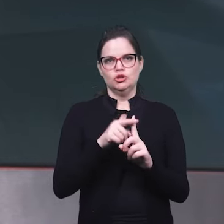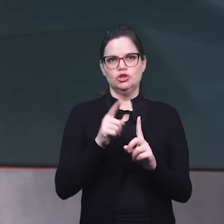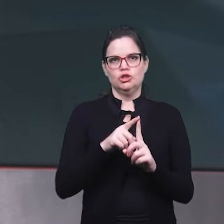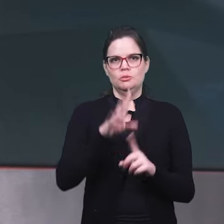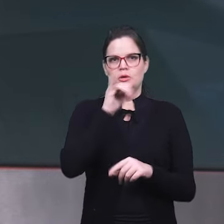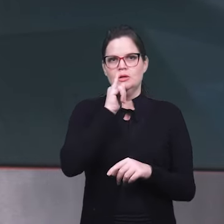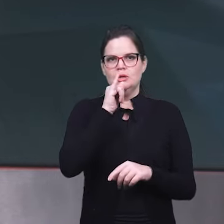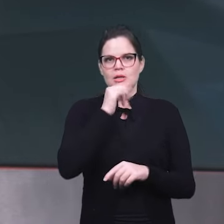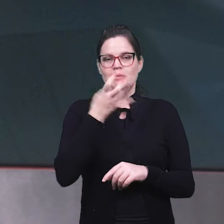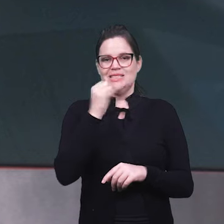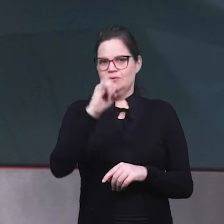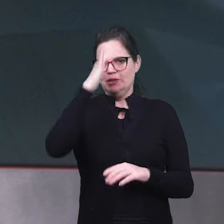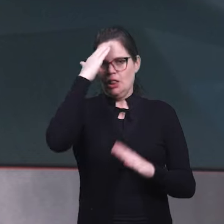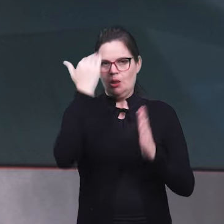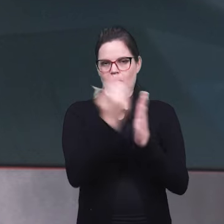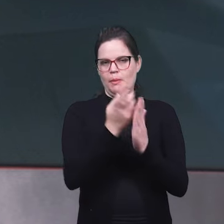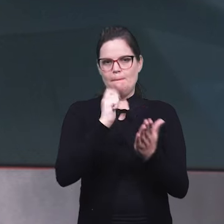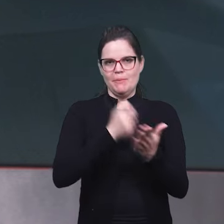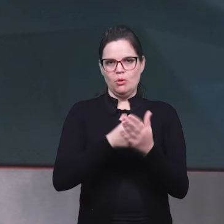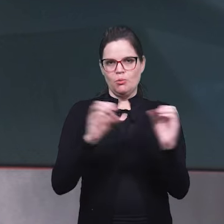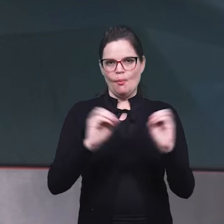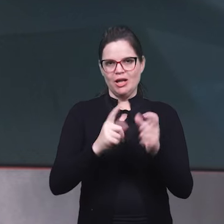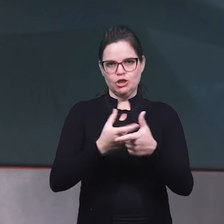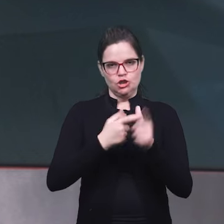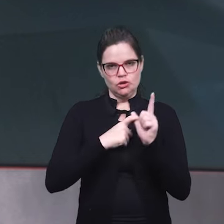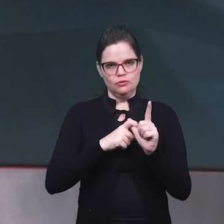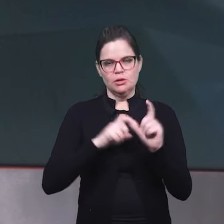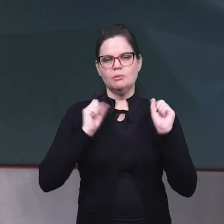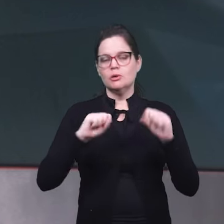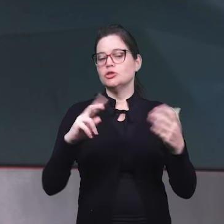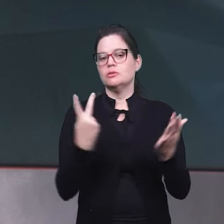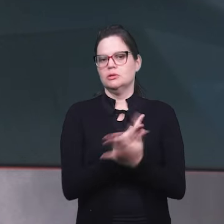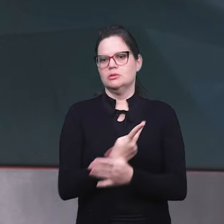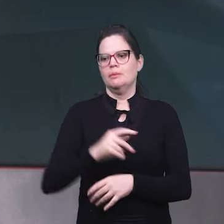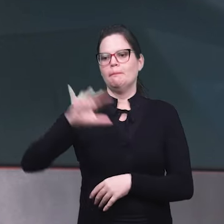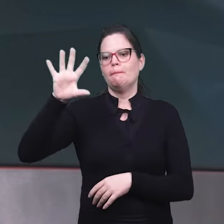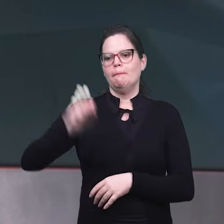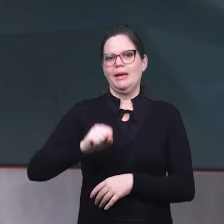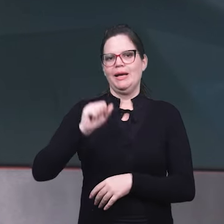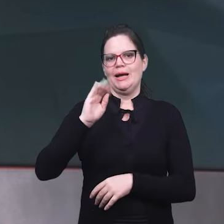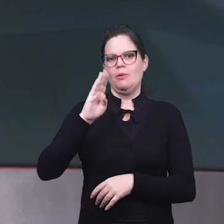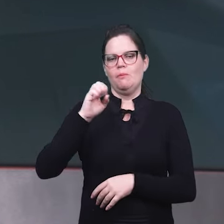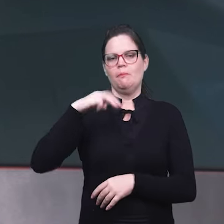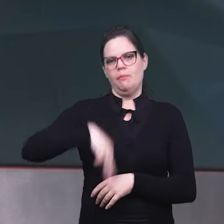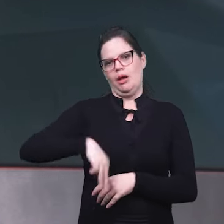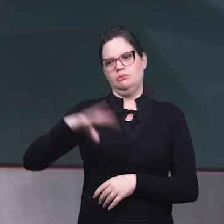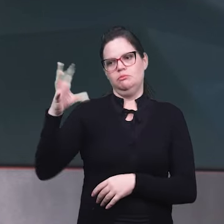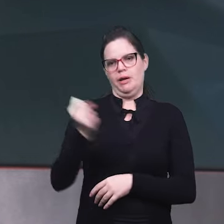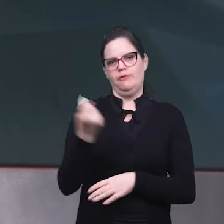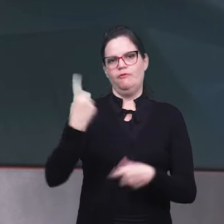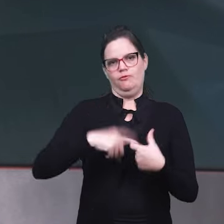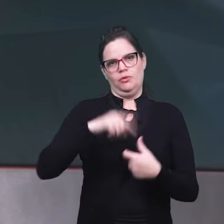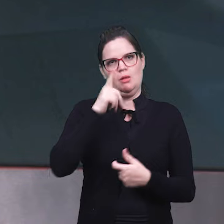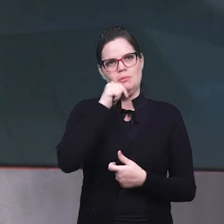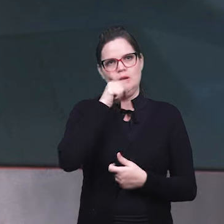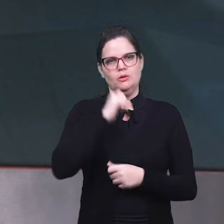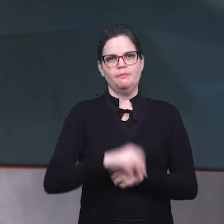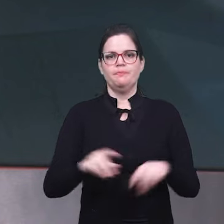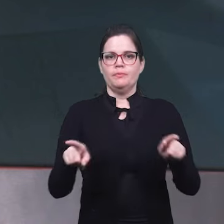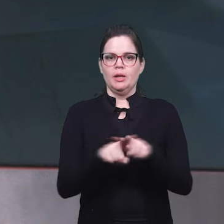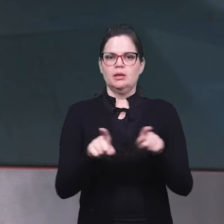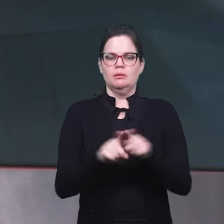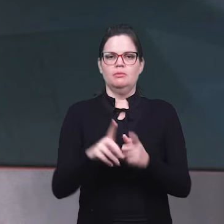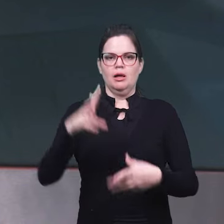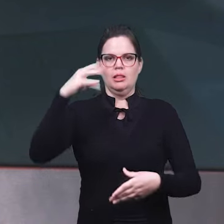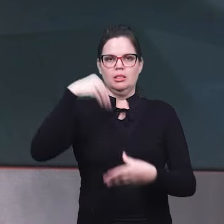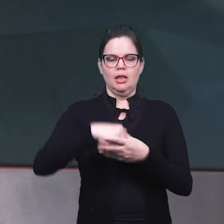e apreensão do bem, eu já expliquei isso, no caso de um bem, um serviço, não é possível fazer isso, né? Nome incluído na lista